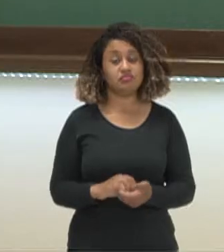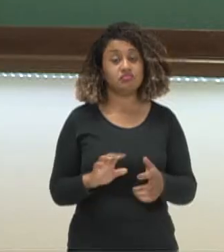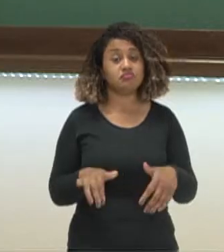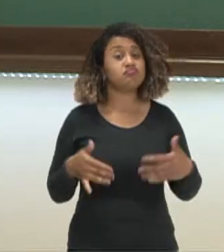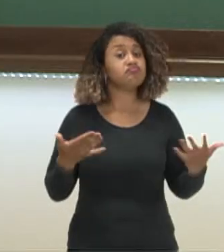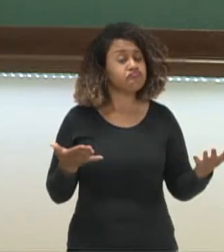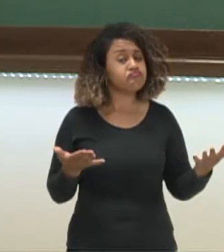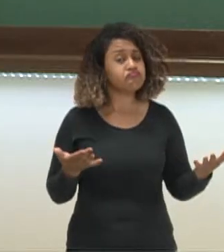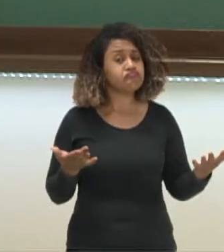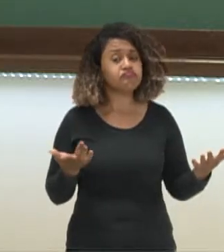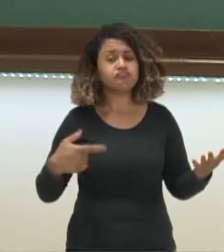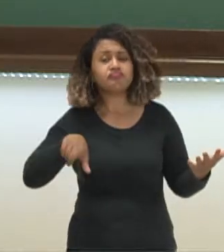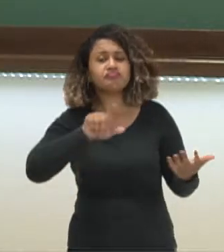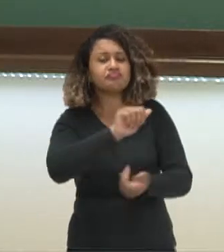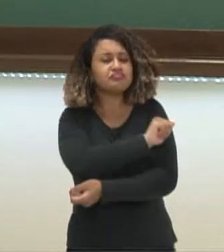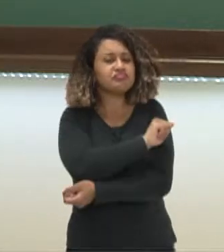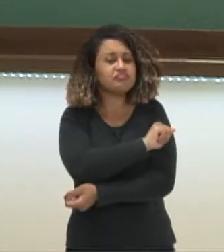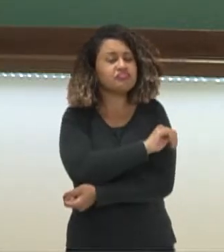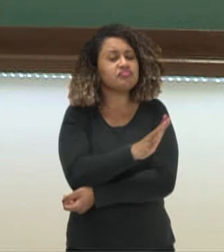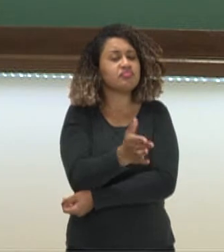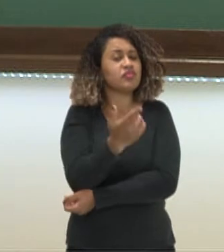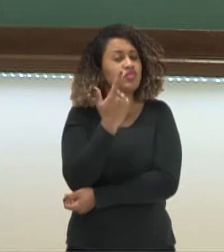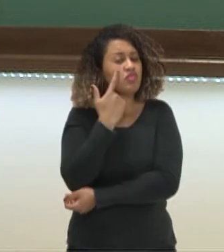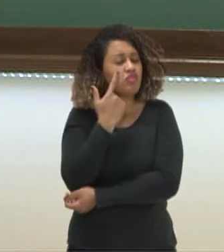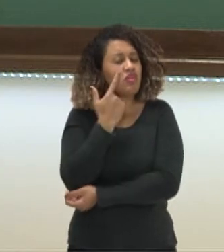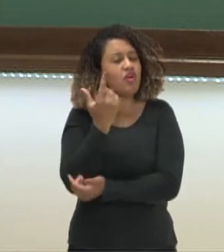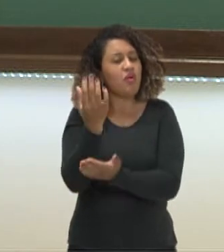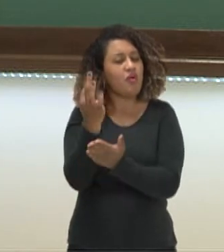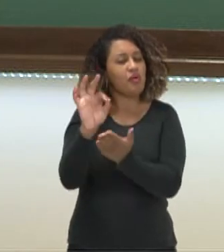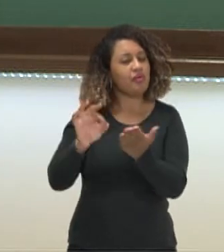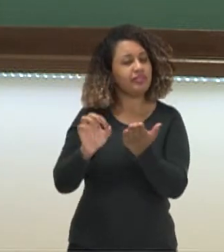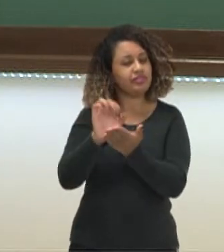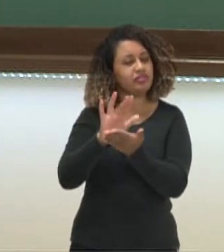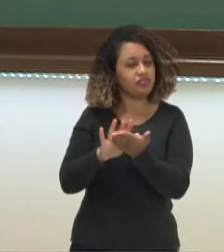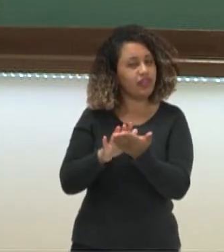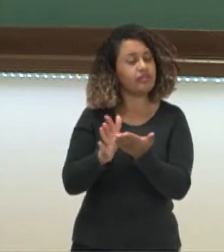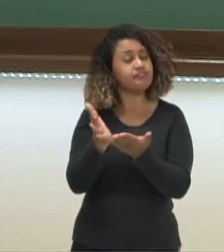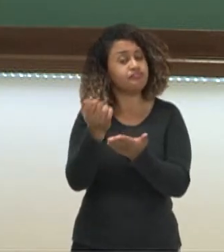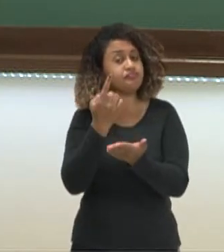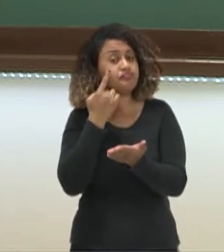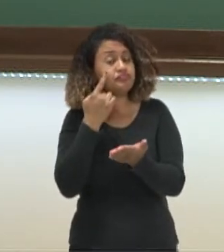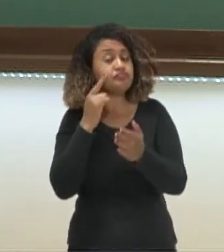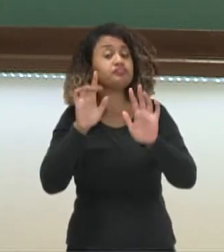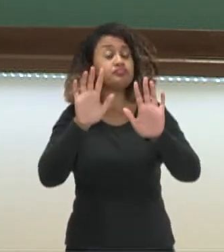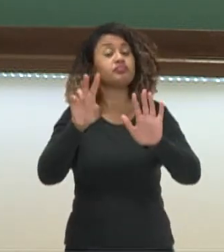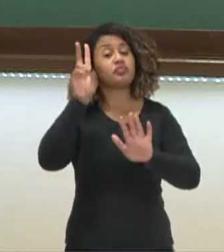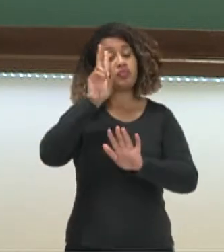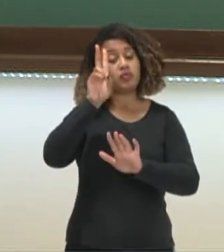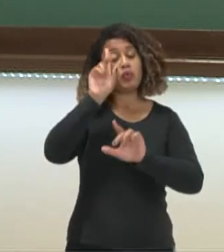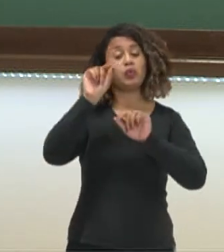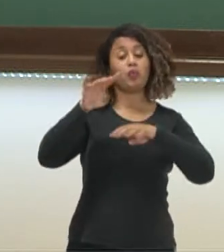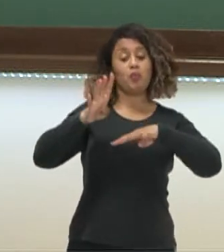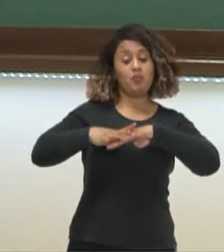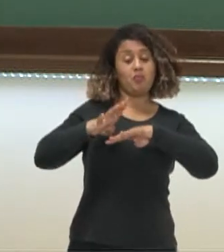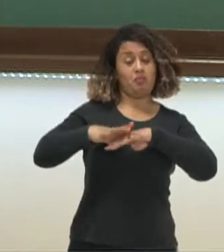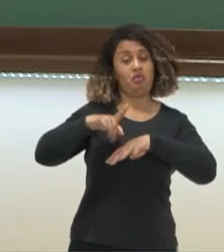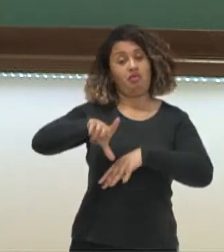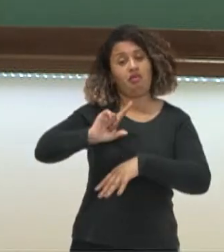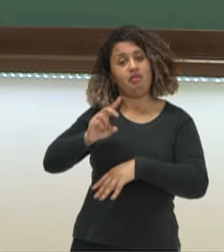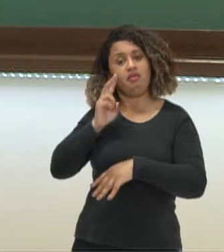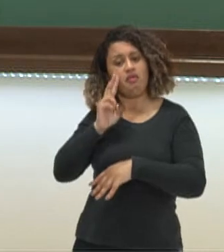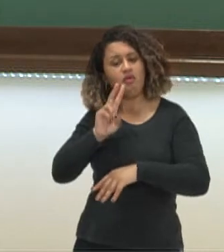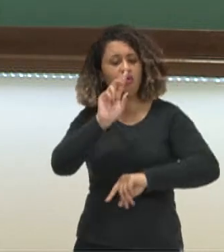E então, querido estudante, vamos fazer a correção do nosso exercício? Lembre-se, na matemática, antes de eu ir